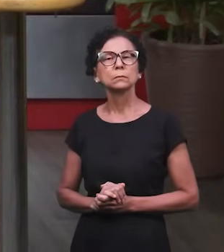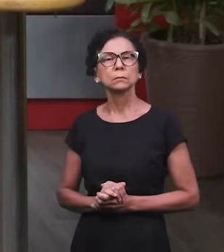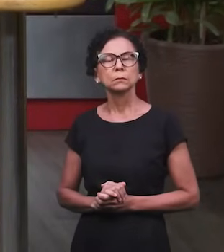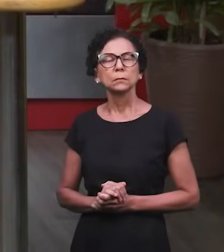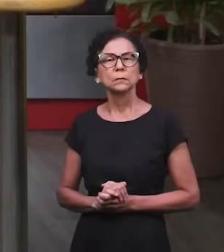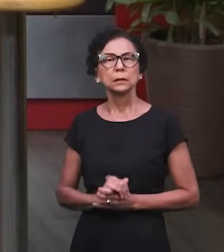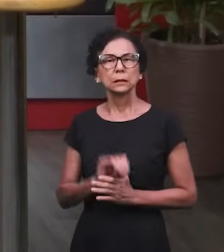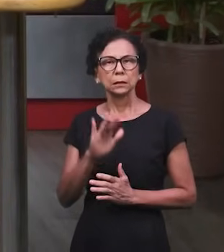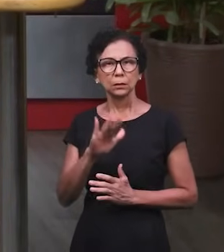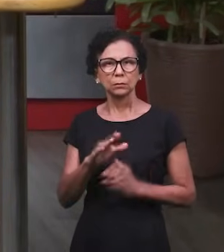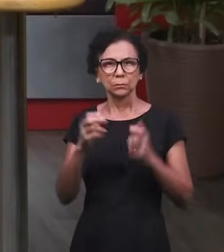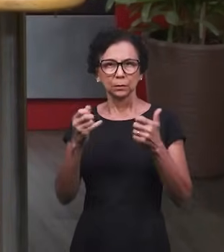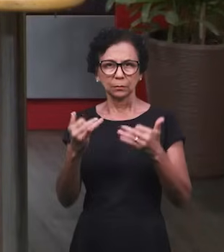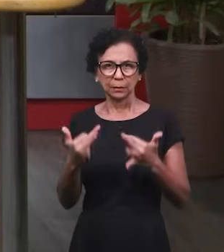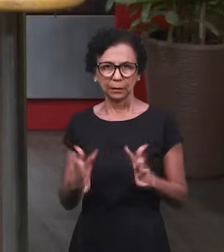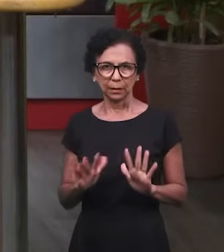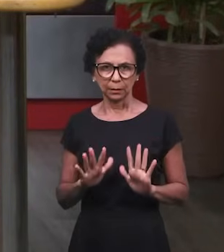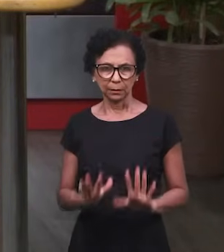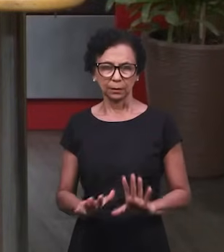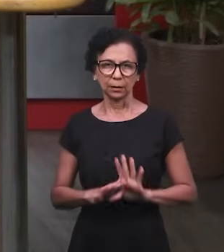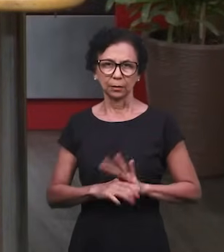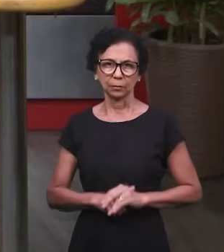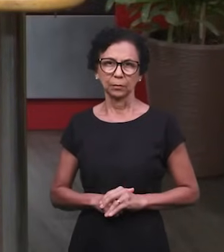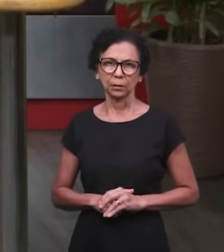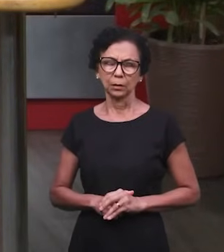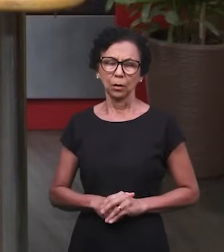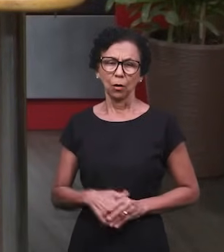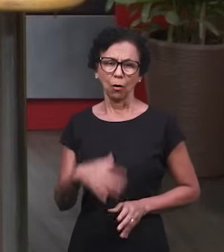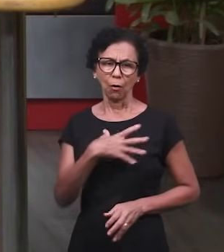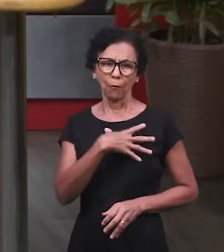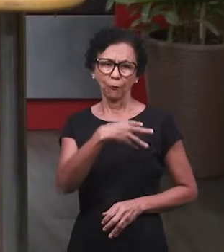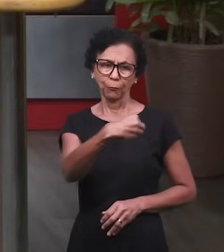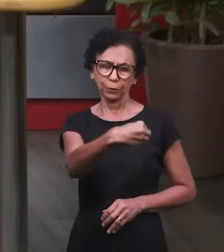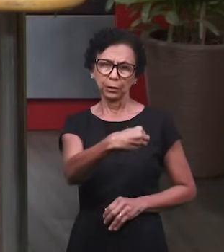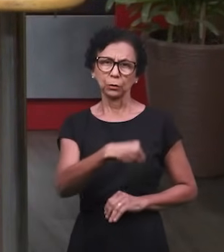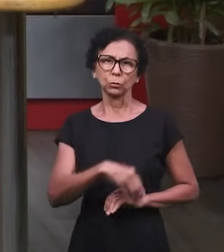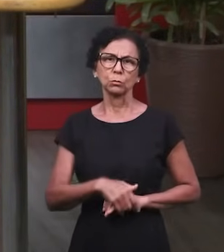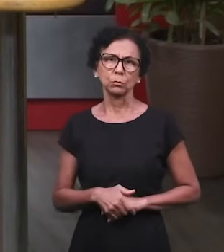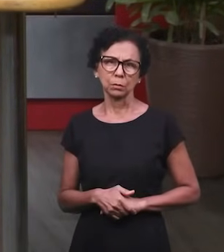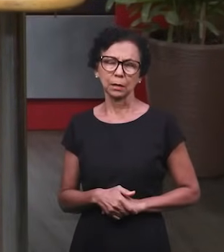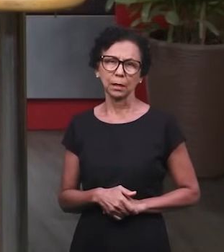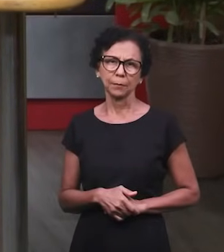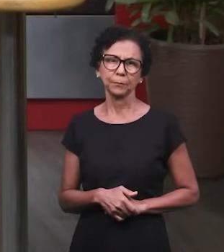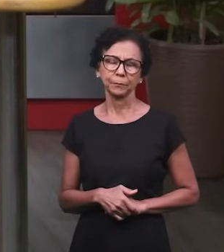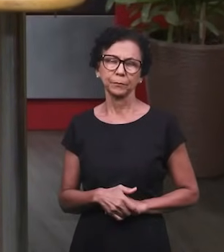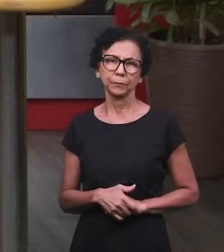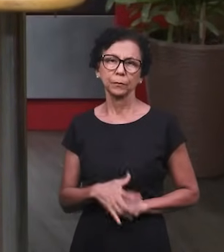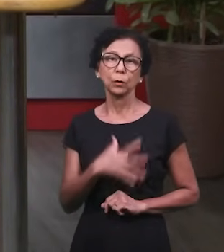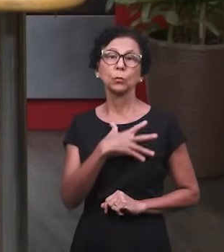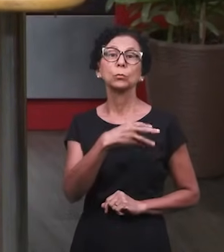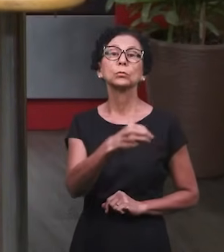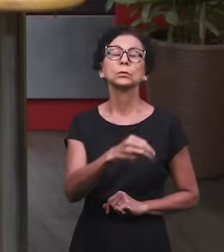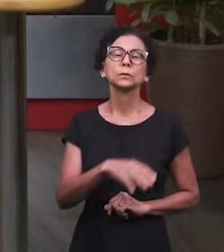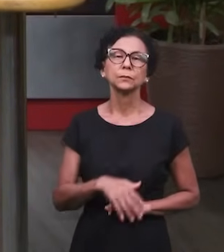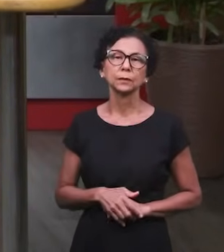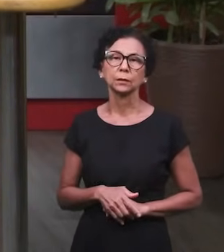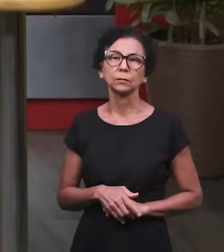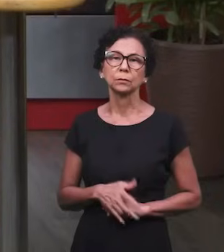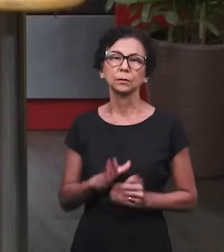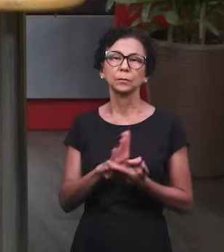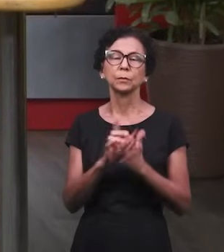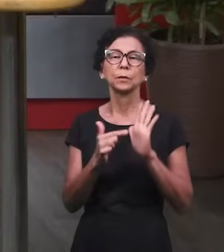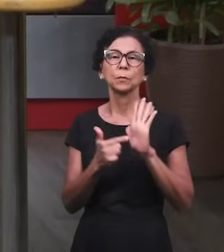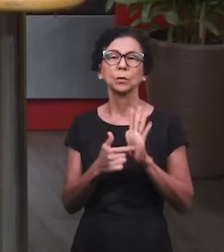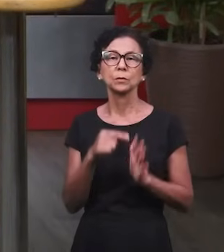fazer uma reflexão também Lembrando que a bíblia recomenda os filhos honrar os pais né Honrar o pai para que tenha vida prolongada na